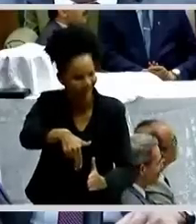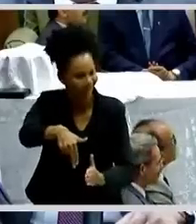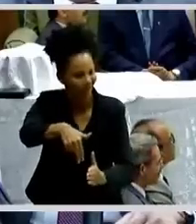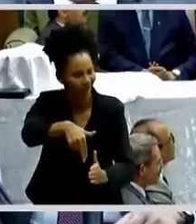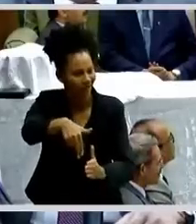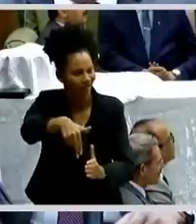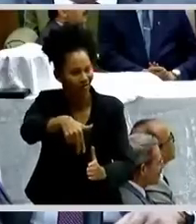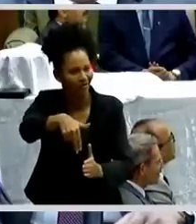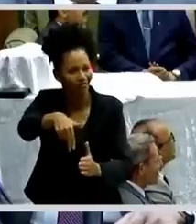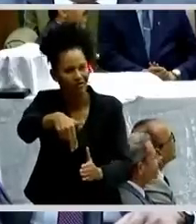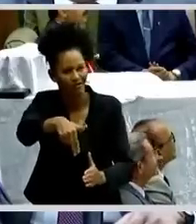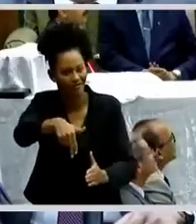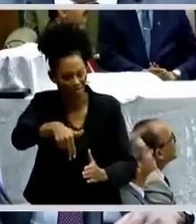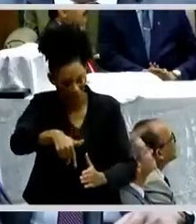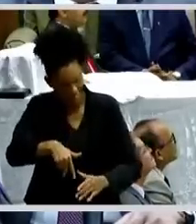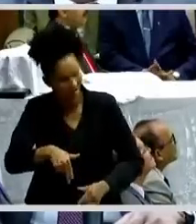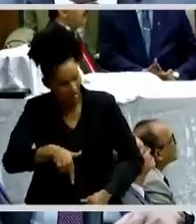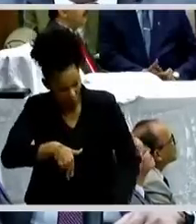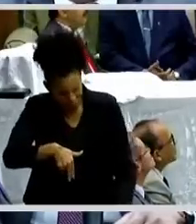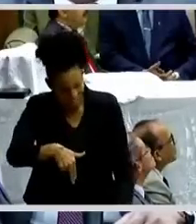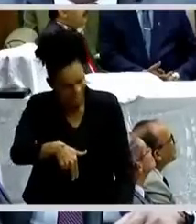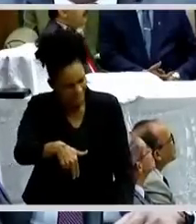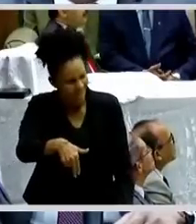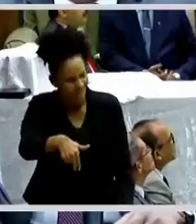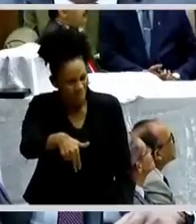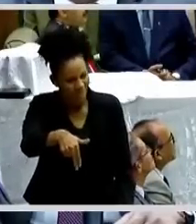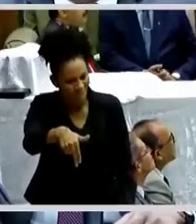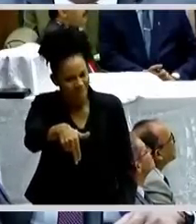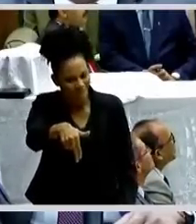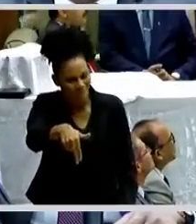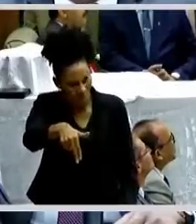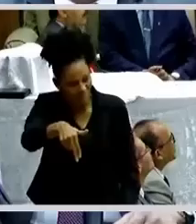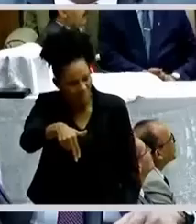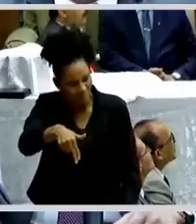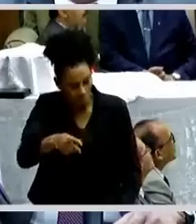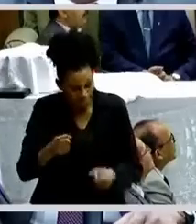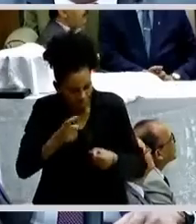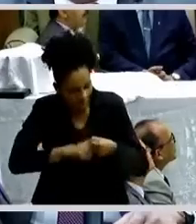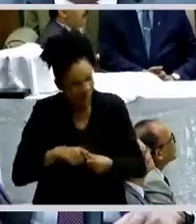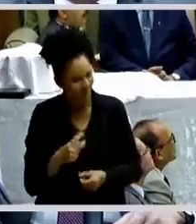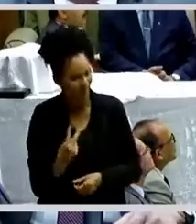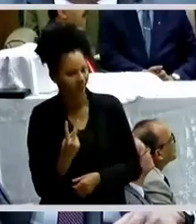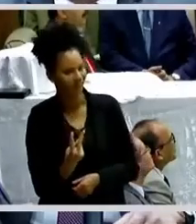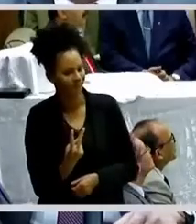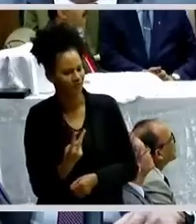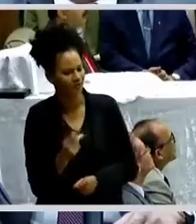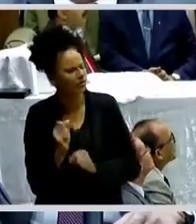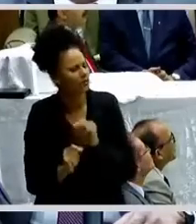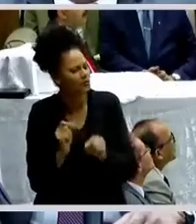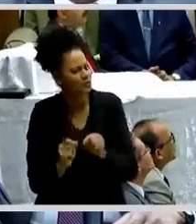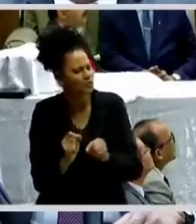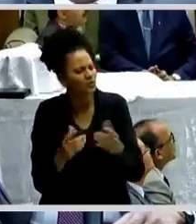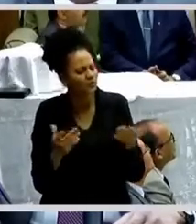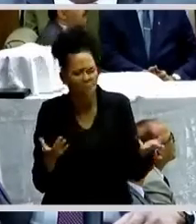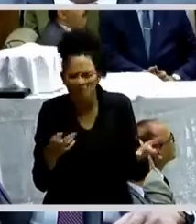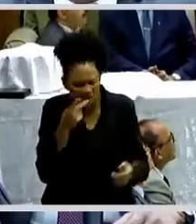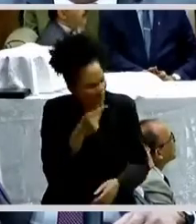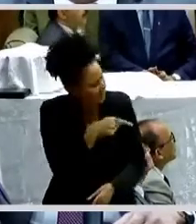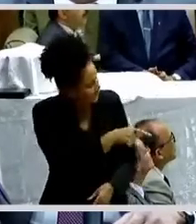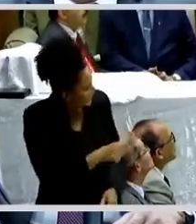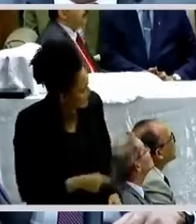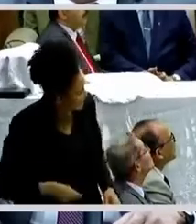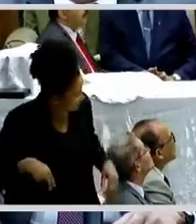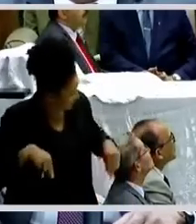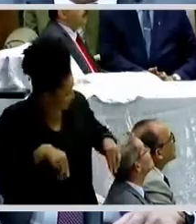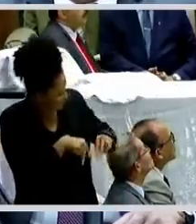Colocou o pé na poeira para resgatar aqueles dois. Do que é que vocês estão falando?